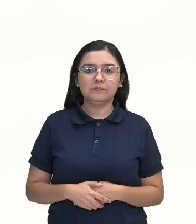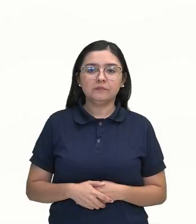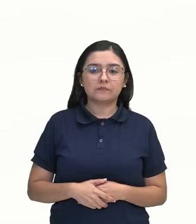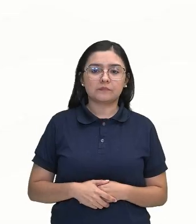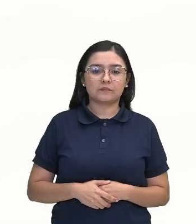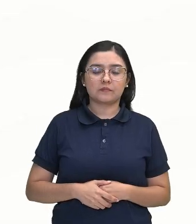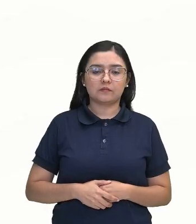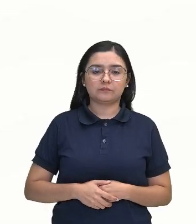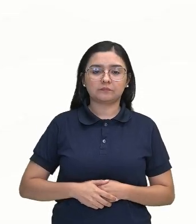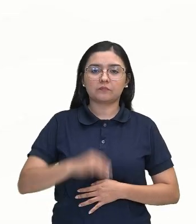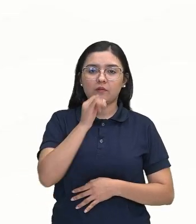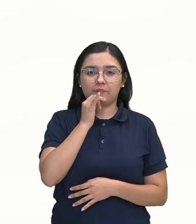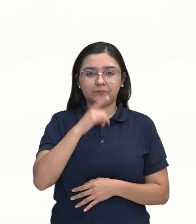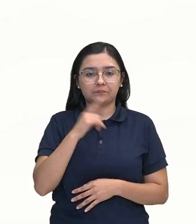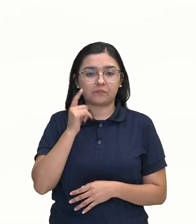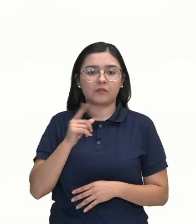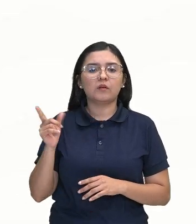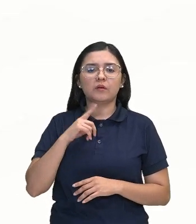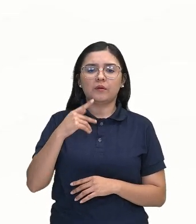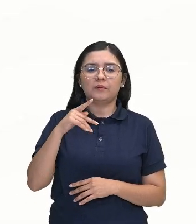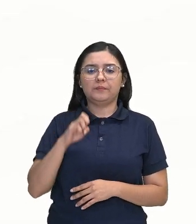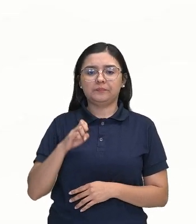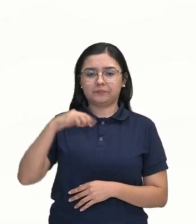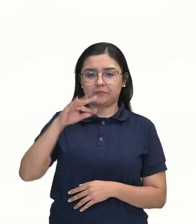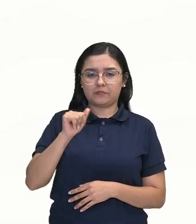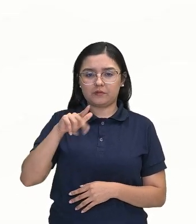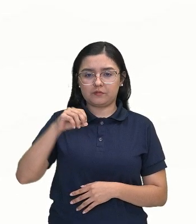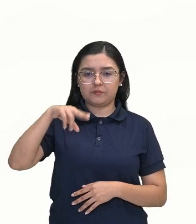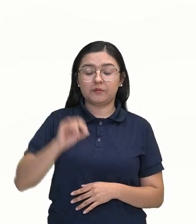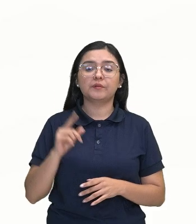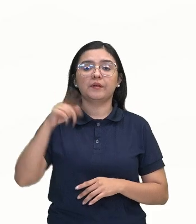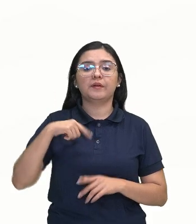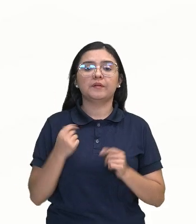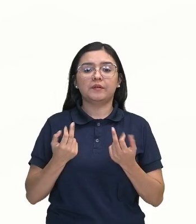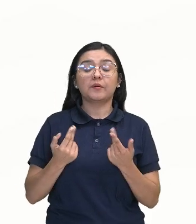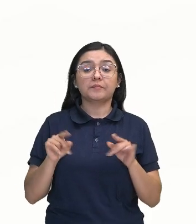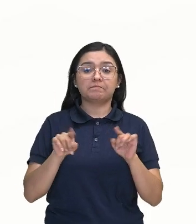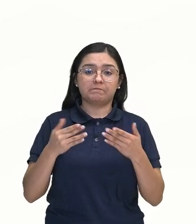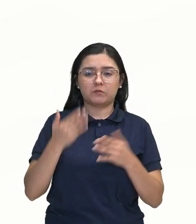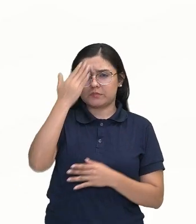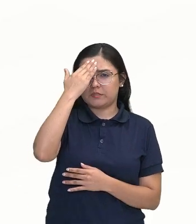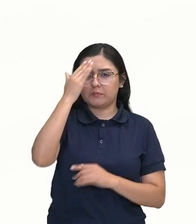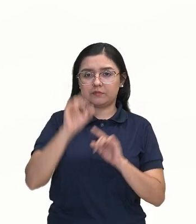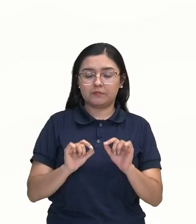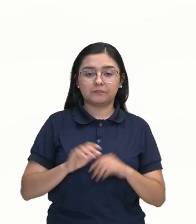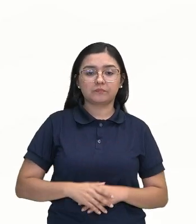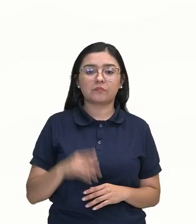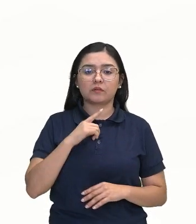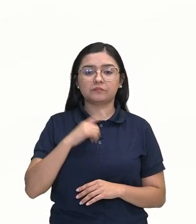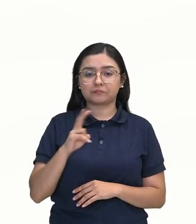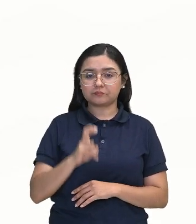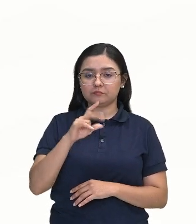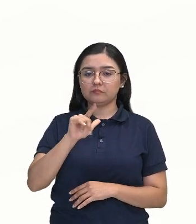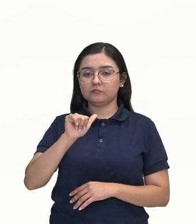tá? Devido ao fato de esse pentágono ser regular, a gente já sabe, então, que os 5